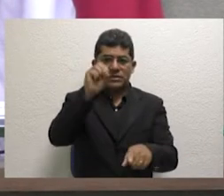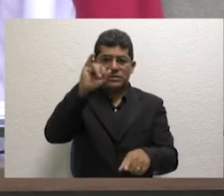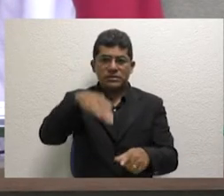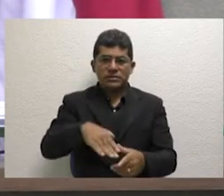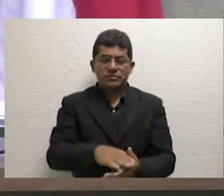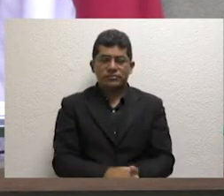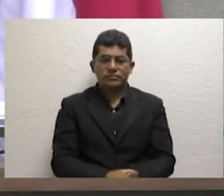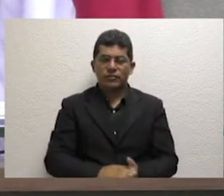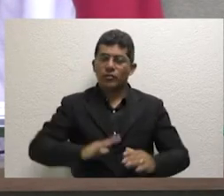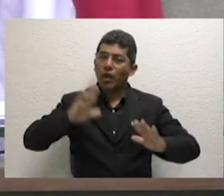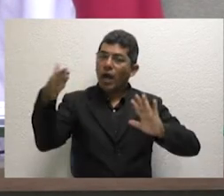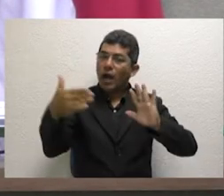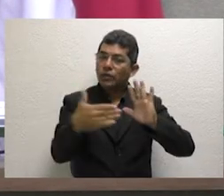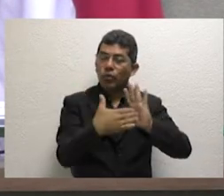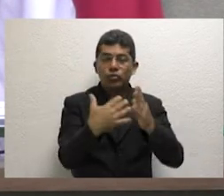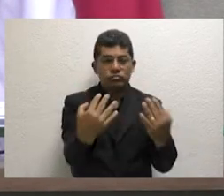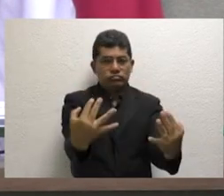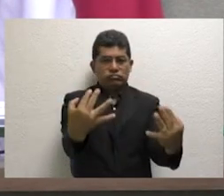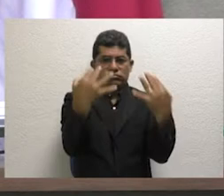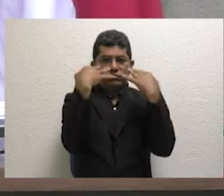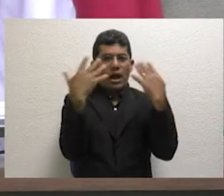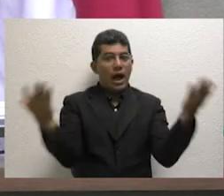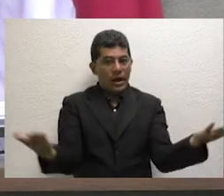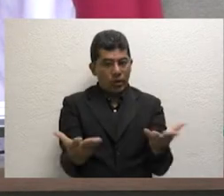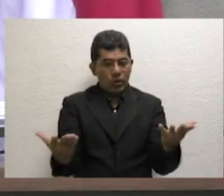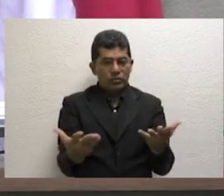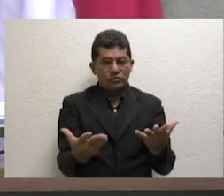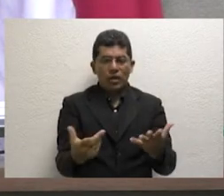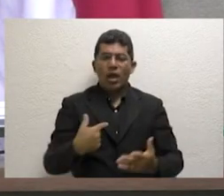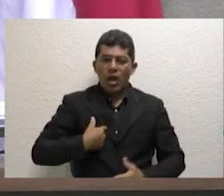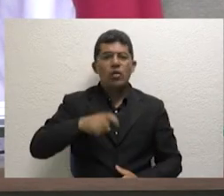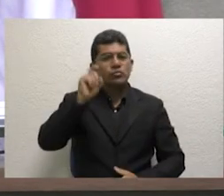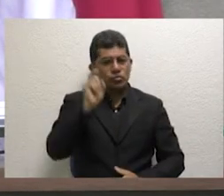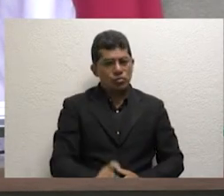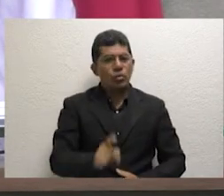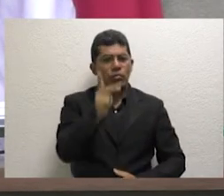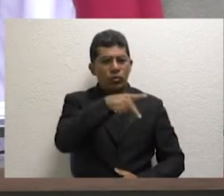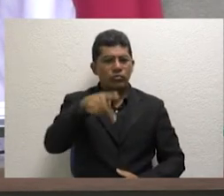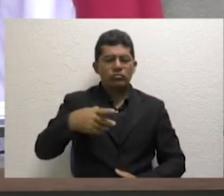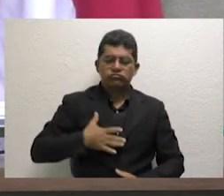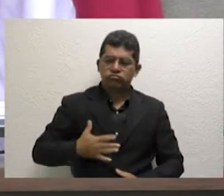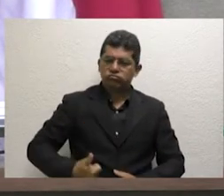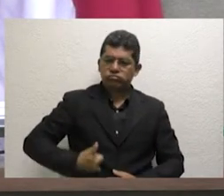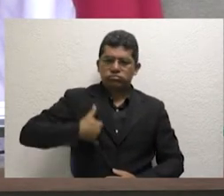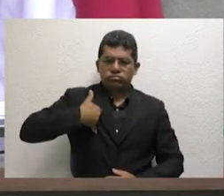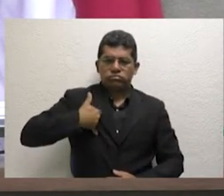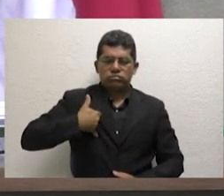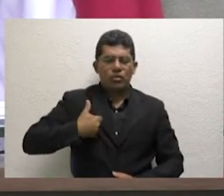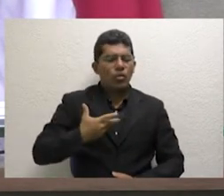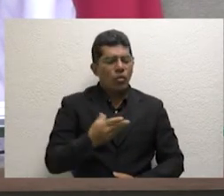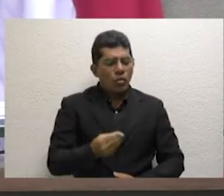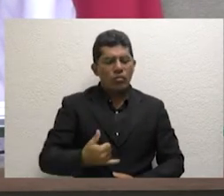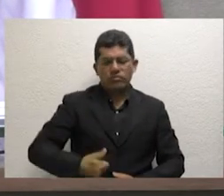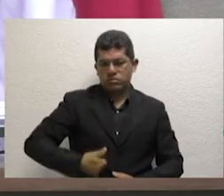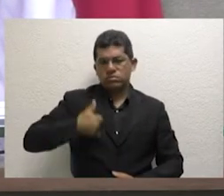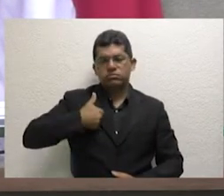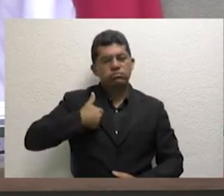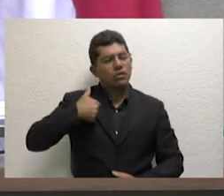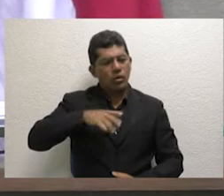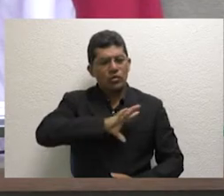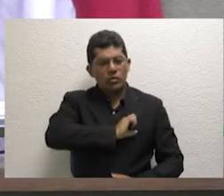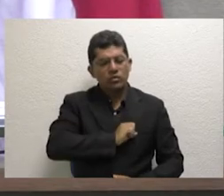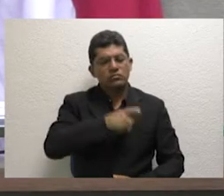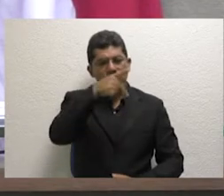a todos os que me escutam tá sou professor com muito orgulho com muito orgulho eu sou professor